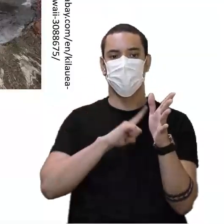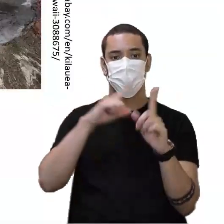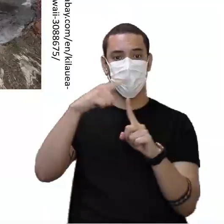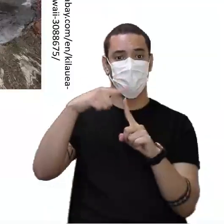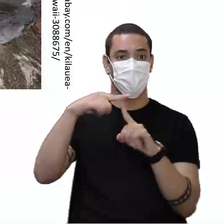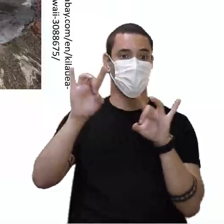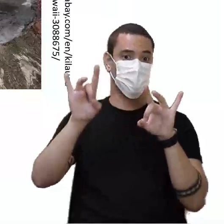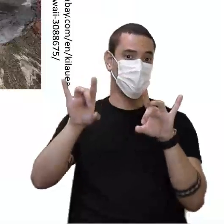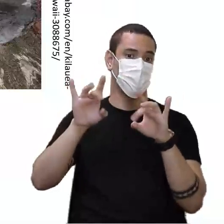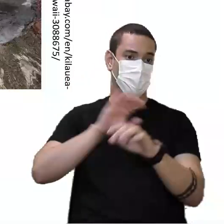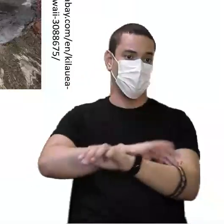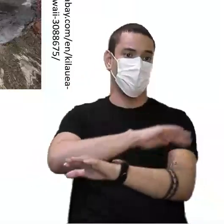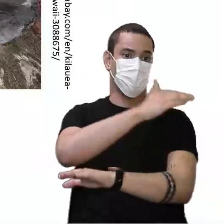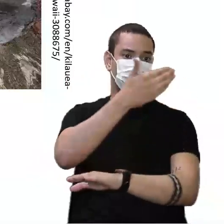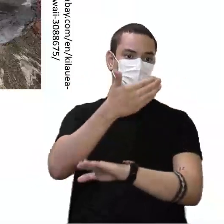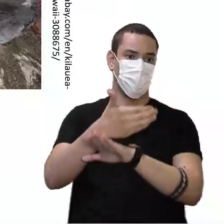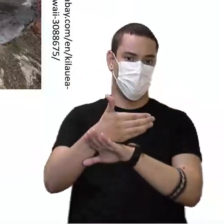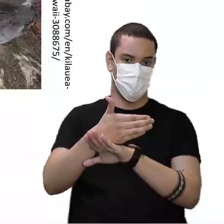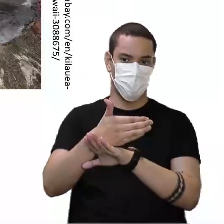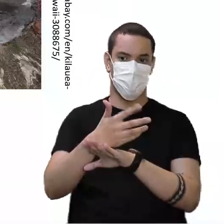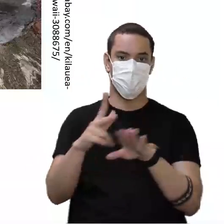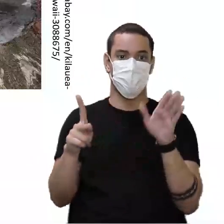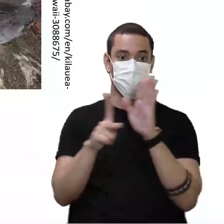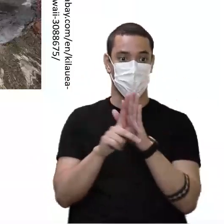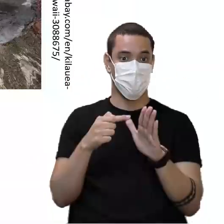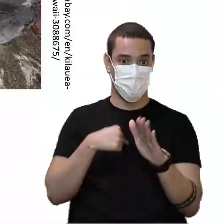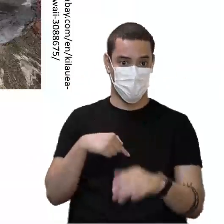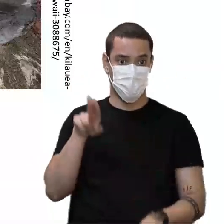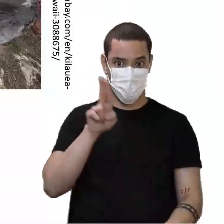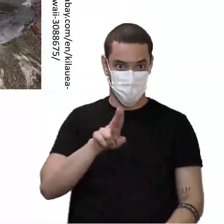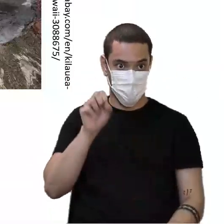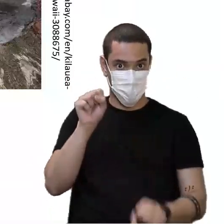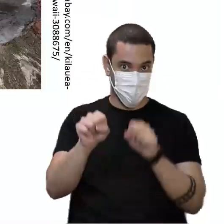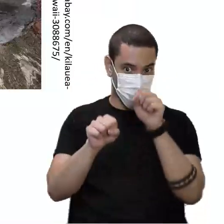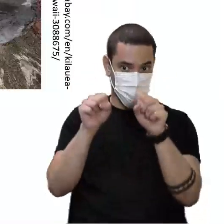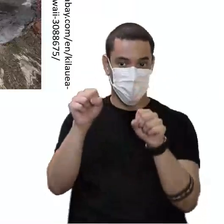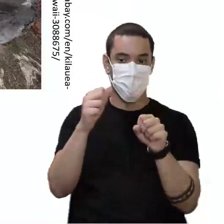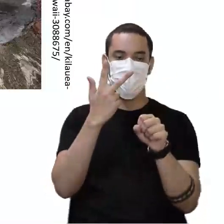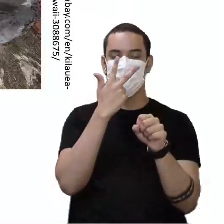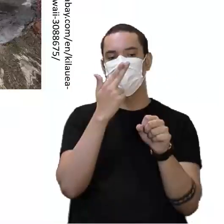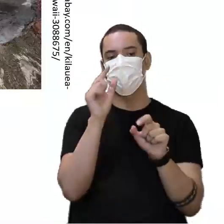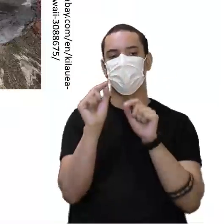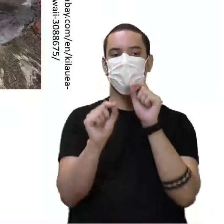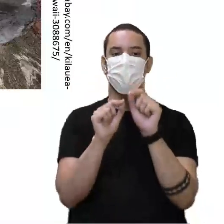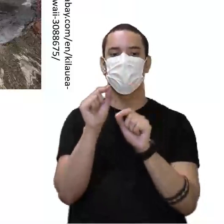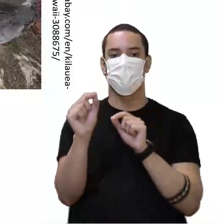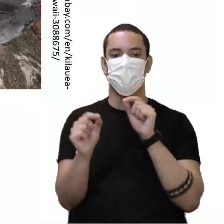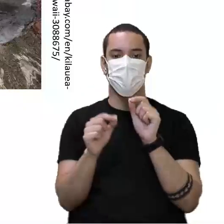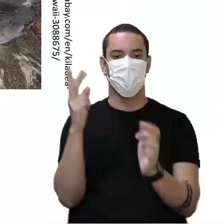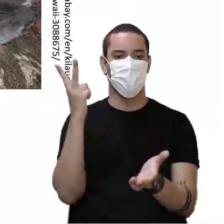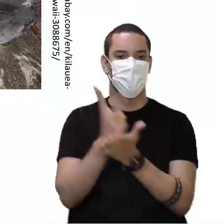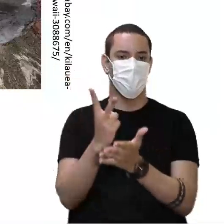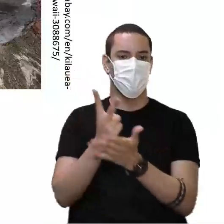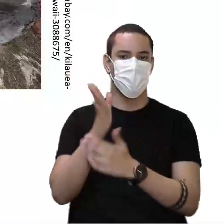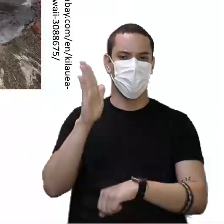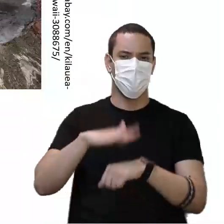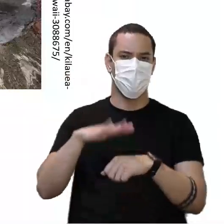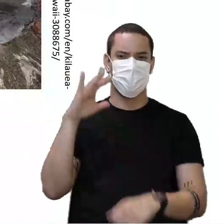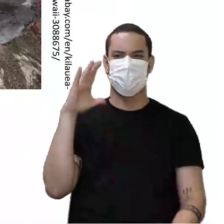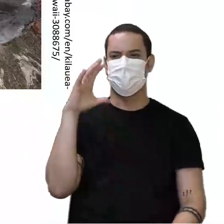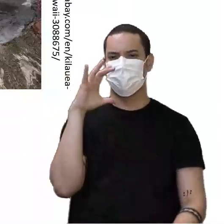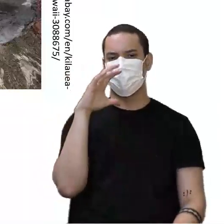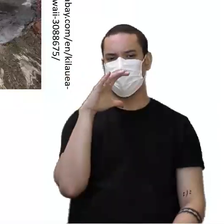especial de montanha. As montanhas que eu escalo, elas ficam cada vez mais